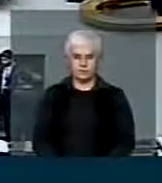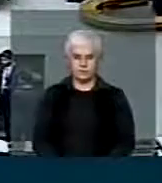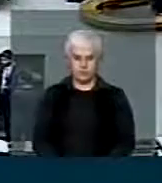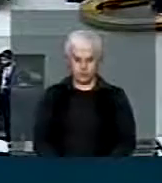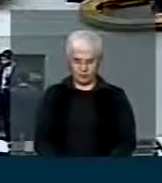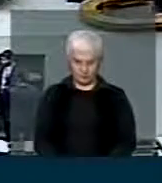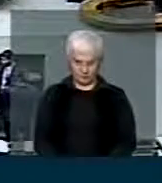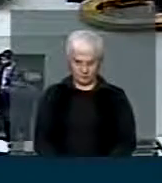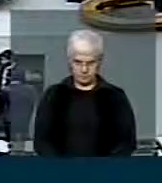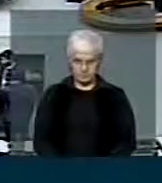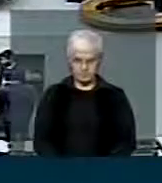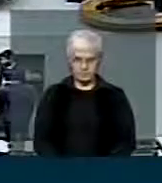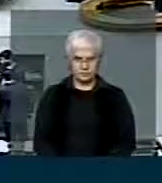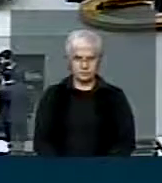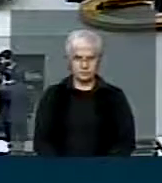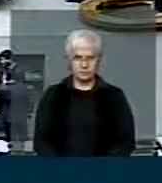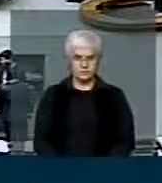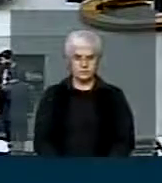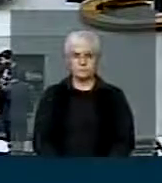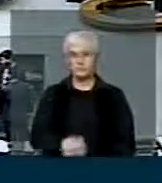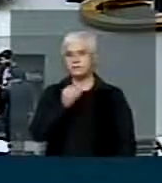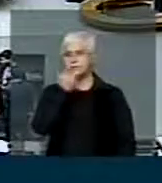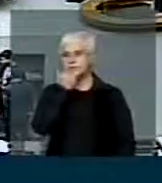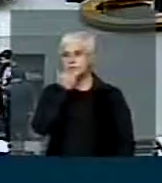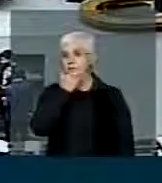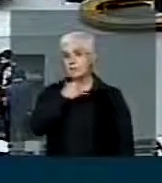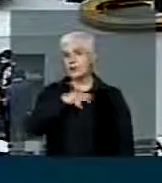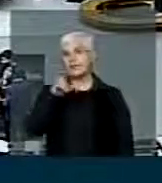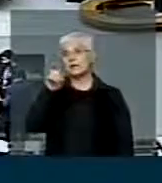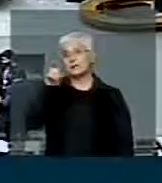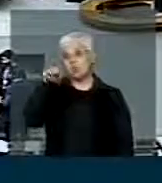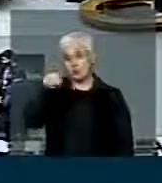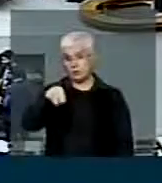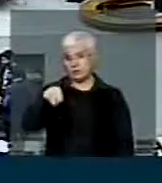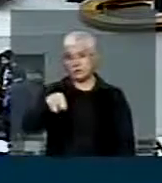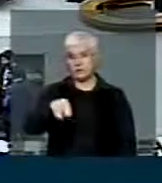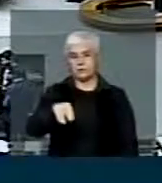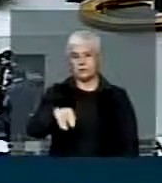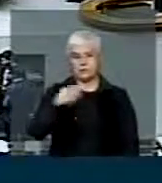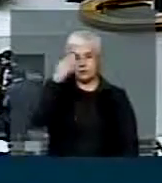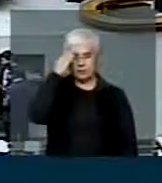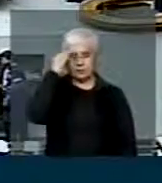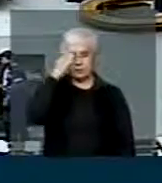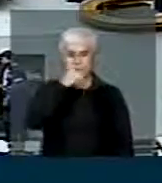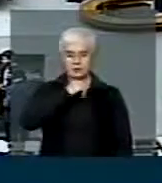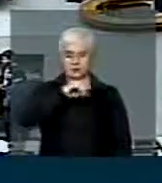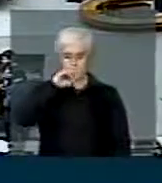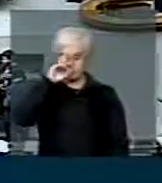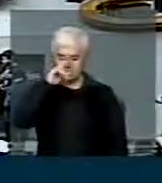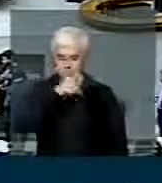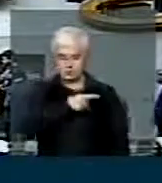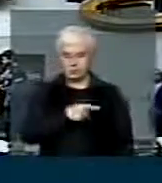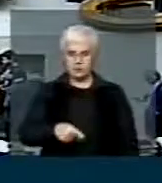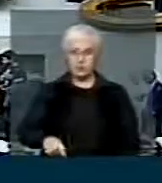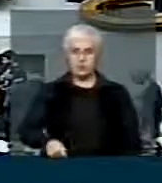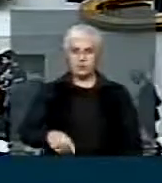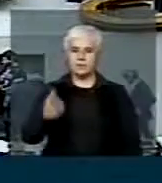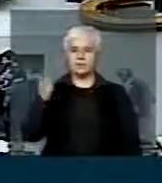5 minutos, desculpa, 5 minutos. Perdão, deputado Glauber, 5 minutos. Obrigado. Presidente, deputados,